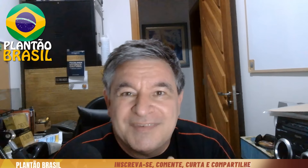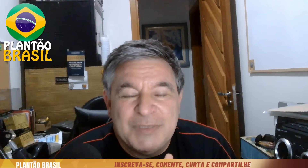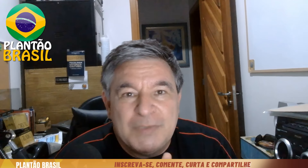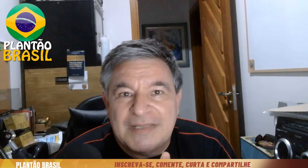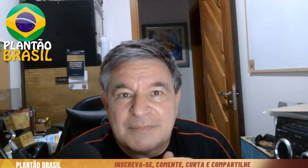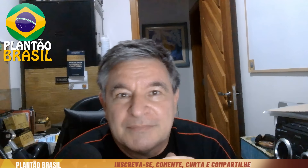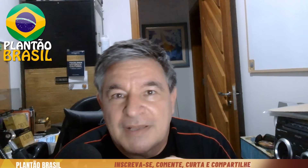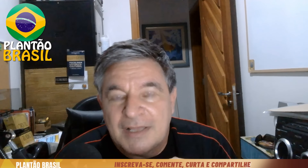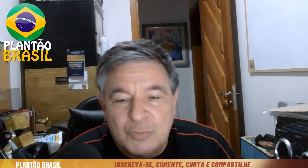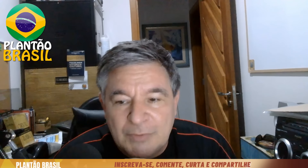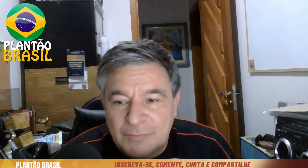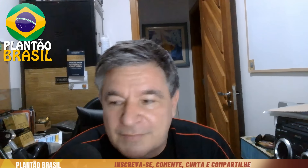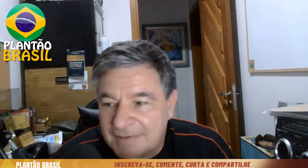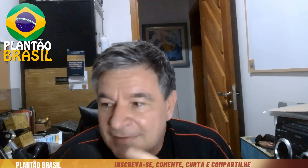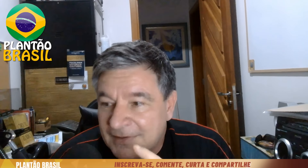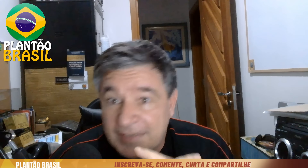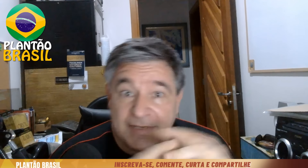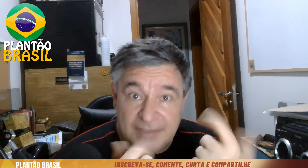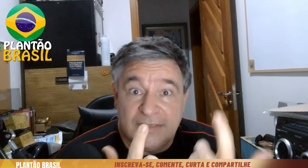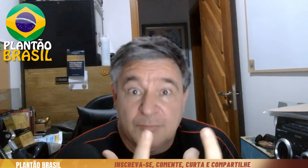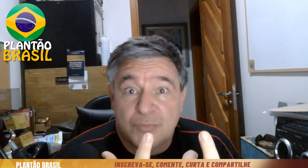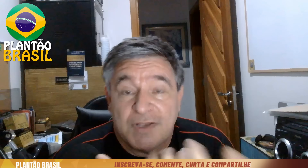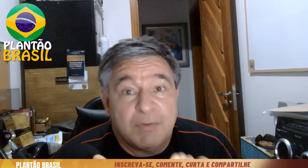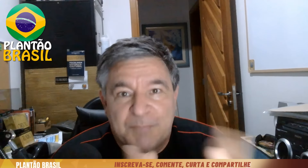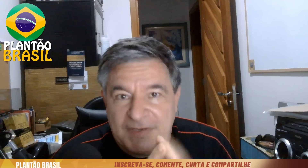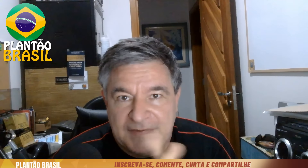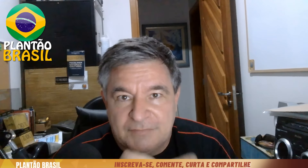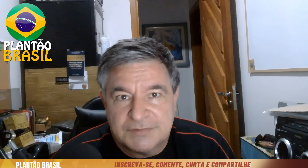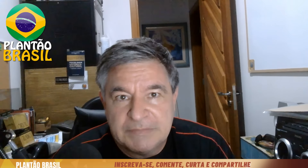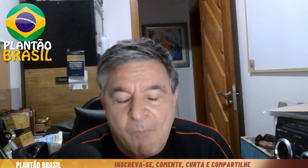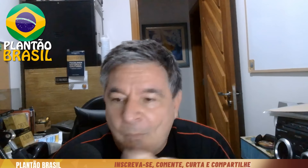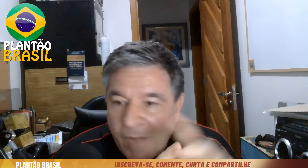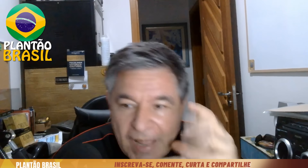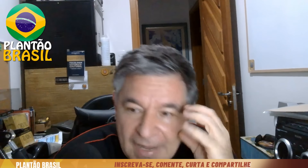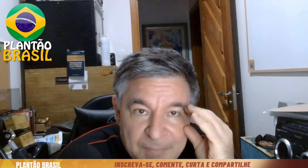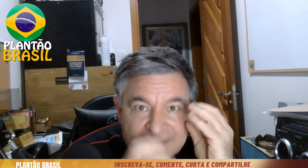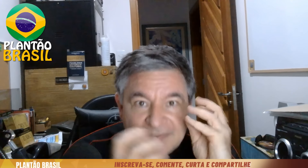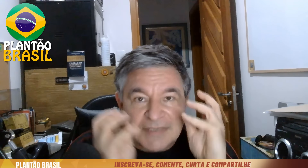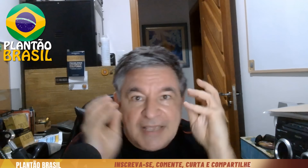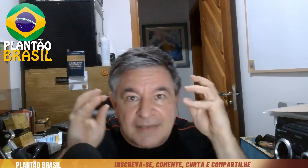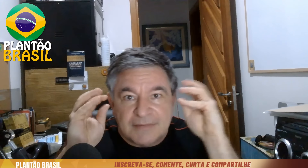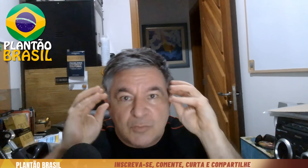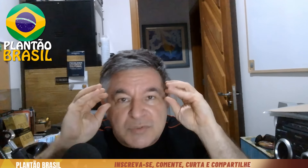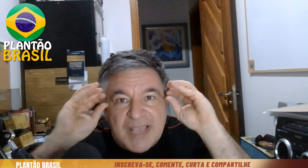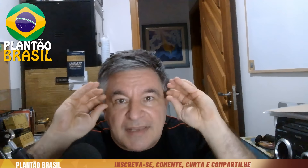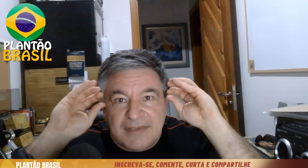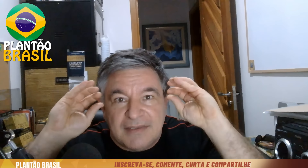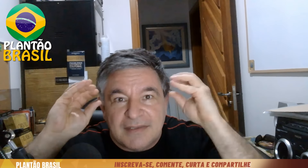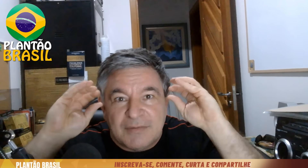foi diminuída a números em nível mundial inexpressivos. A cabecinha dela